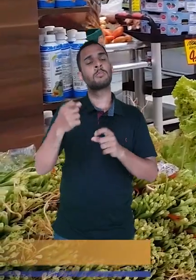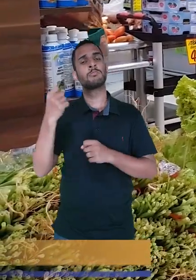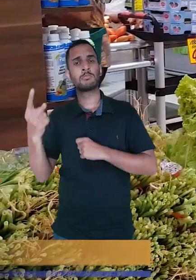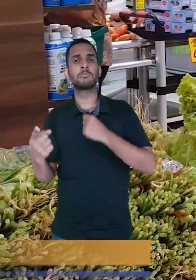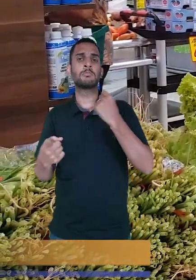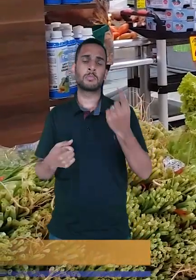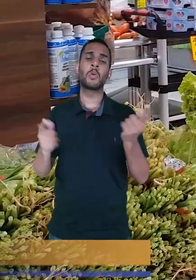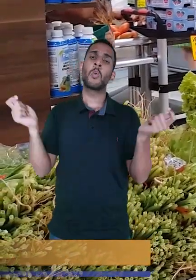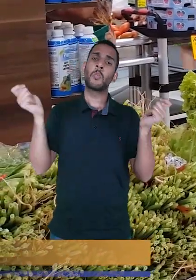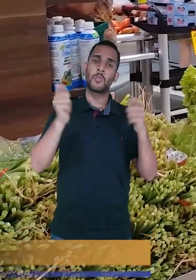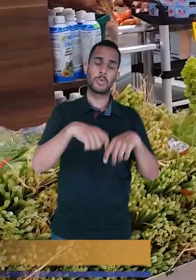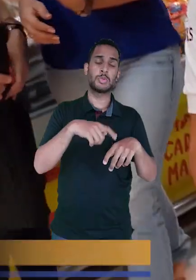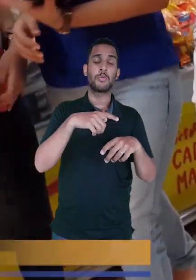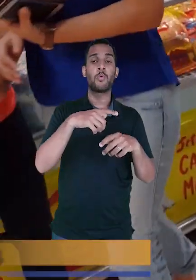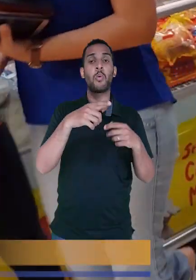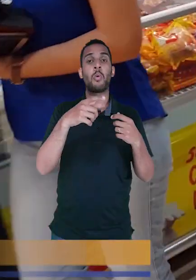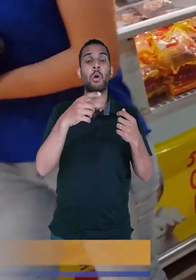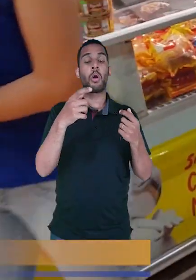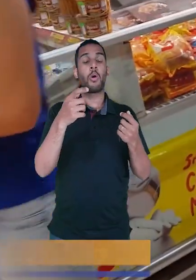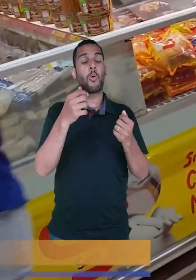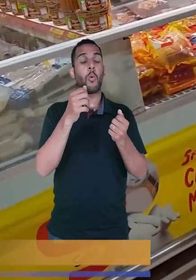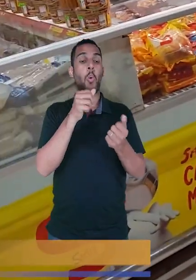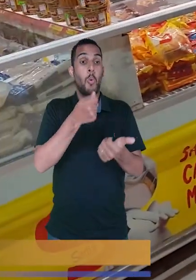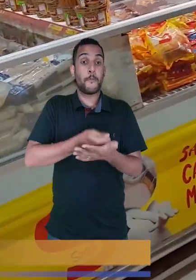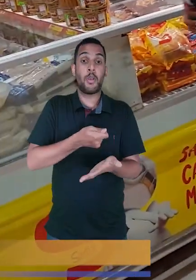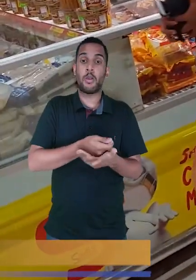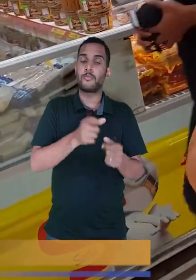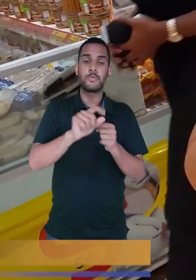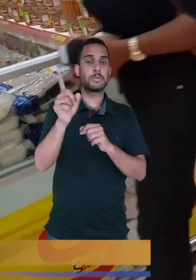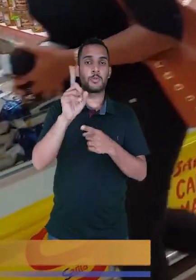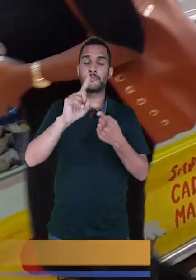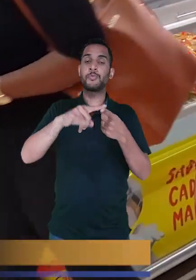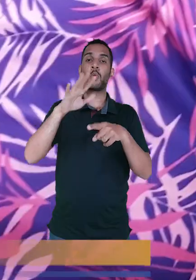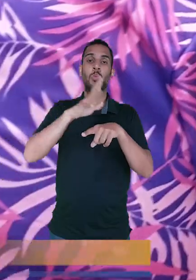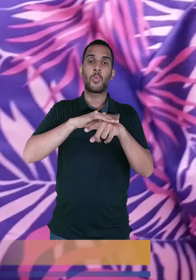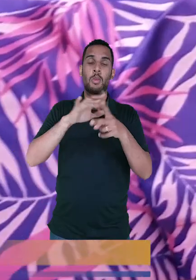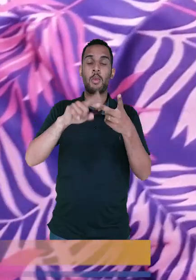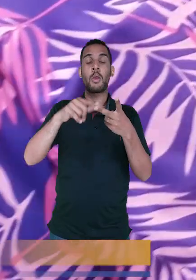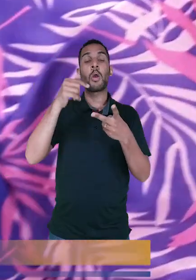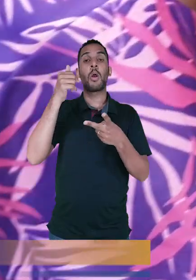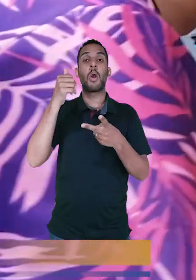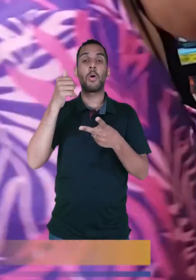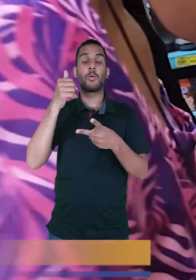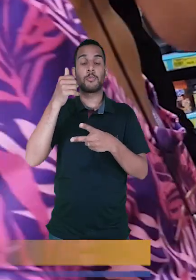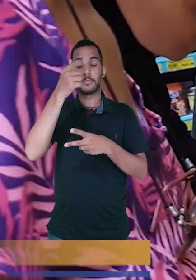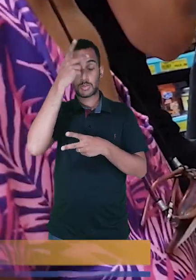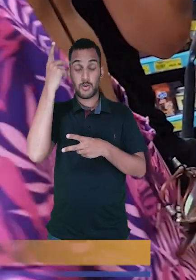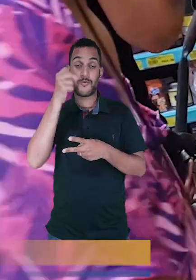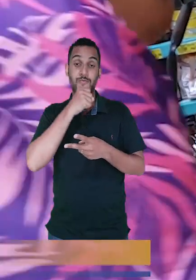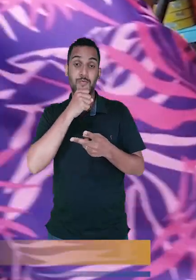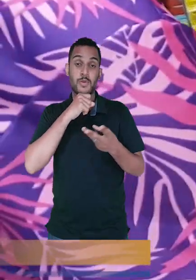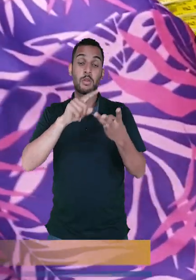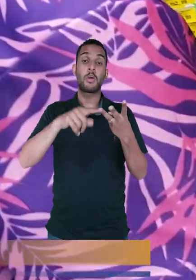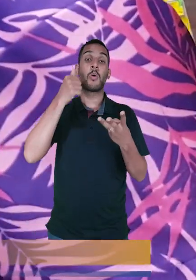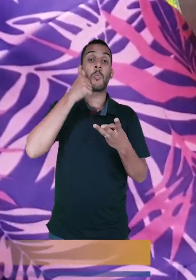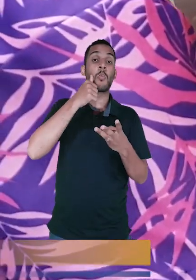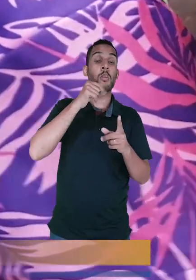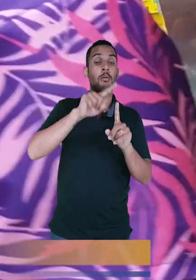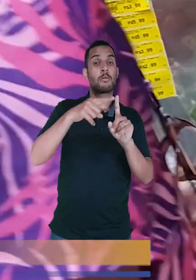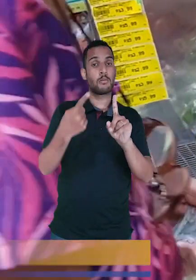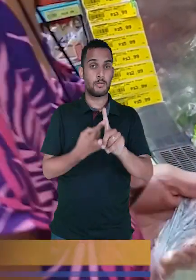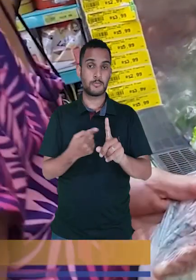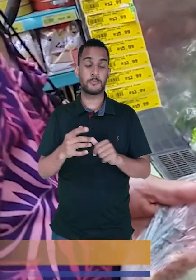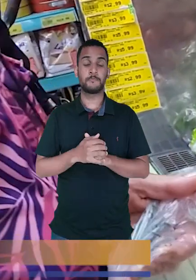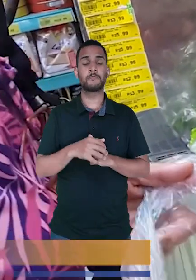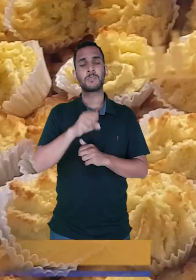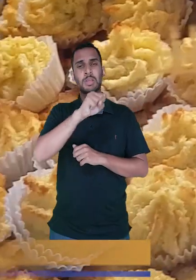para todos, mas em determinadas situações podem ser dispensados da obrigação de fazer. Os doentes, os idosos